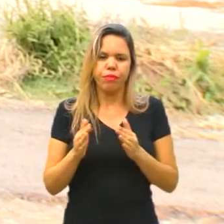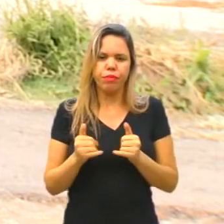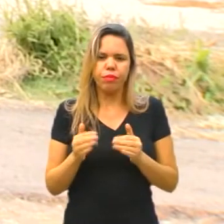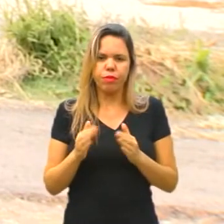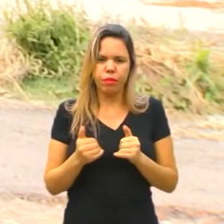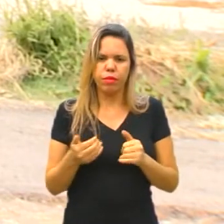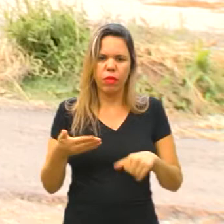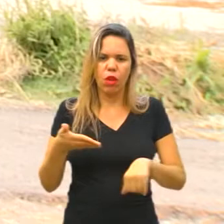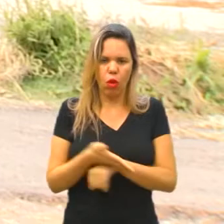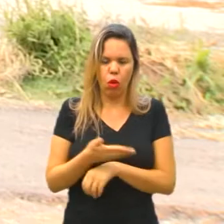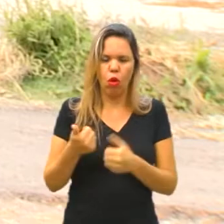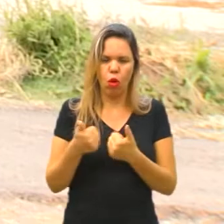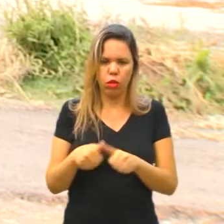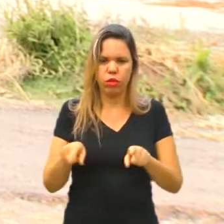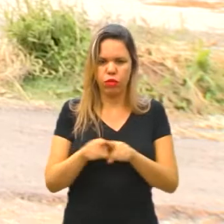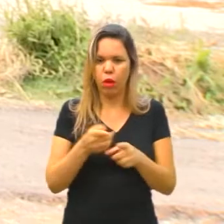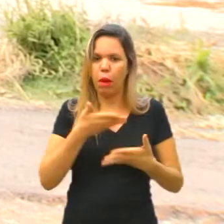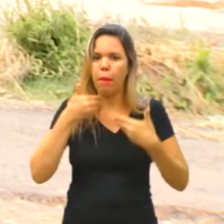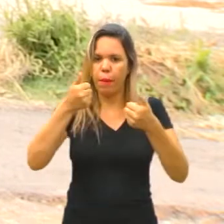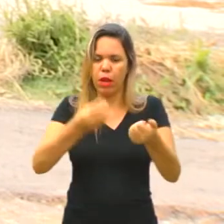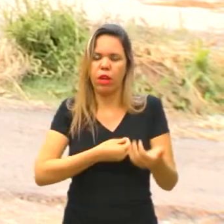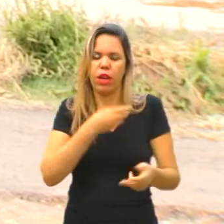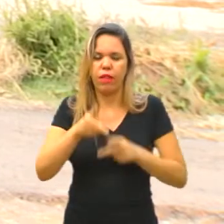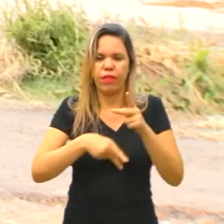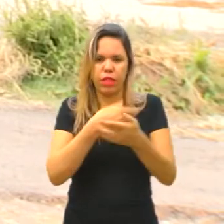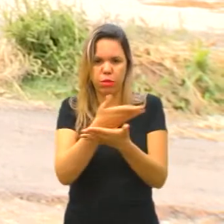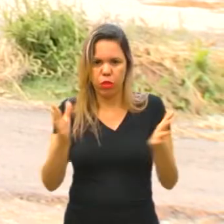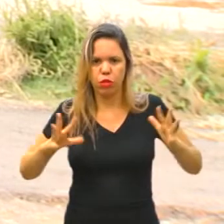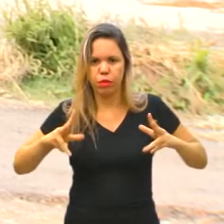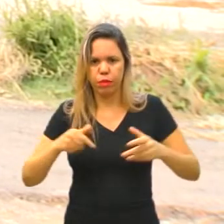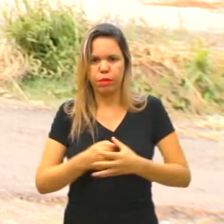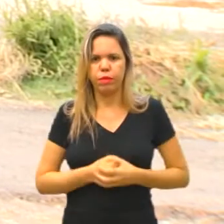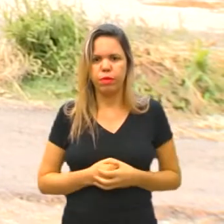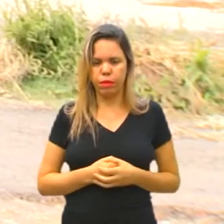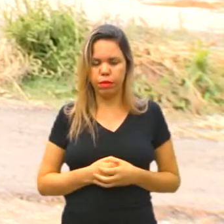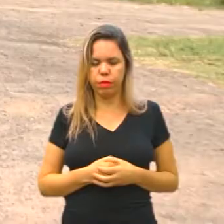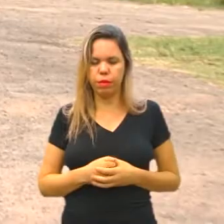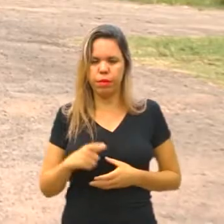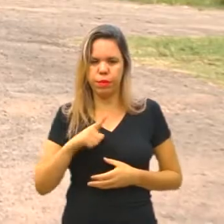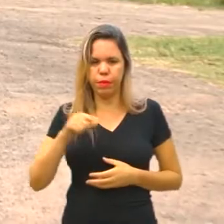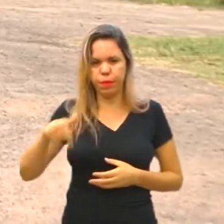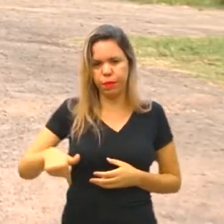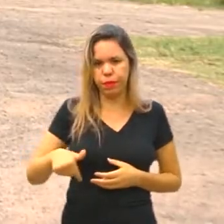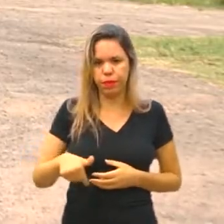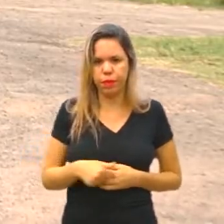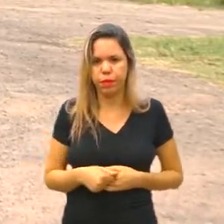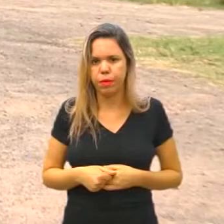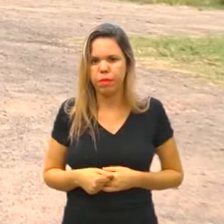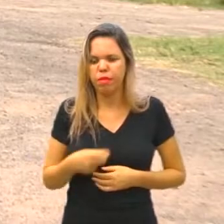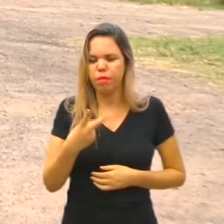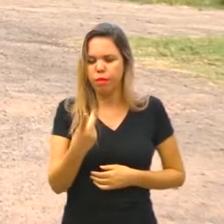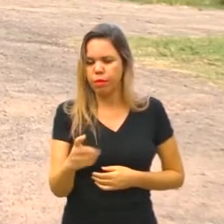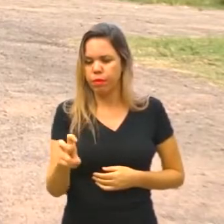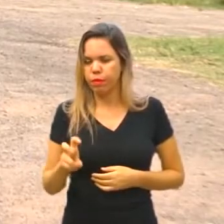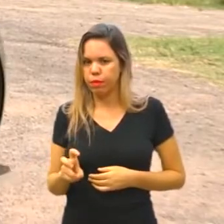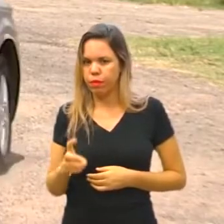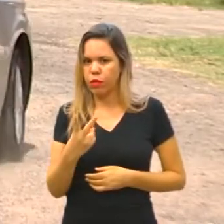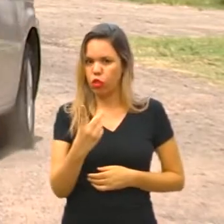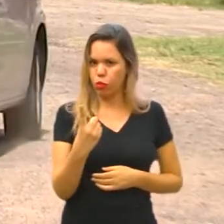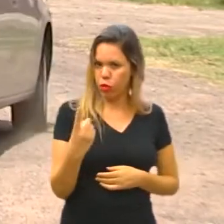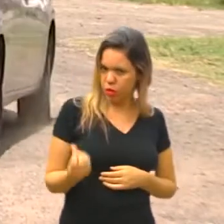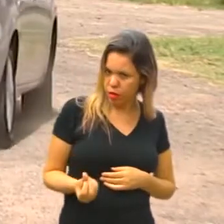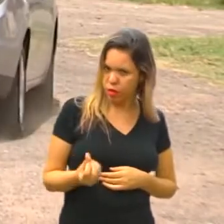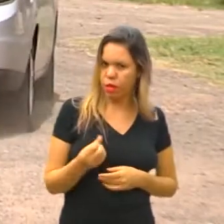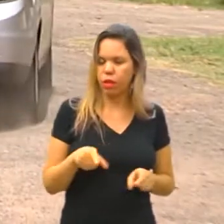está solicitando que a linha venha até aqui embaixo e aí vai melhorar para todo mundo. Nós tivemos aqui, entre